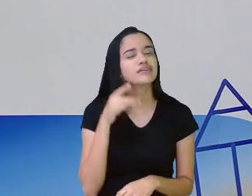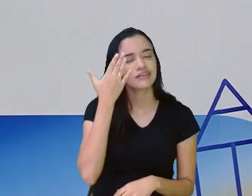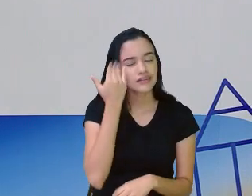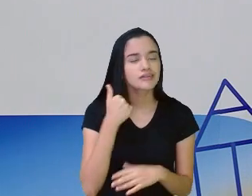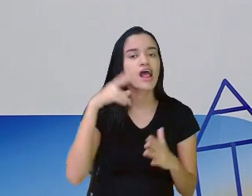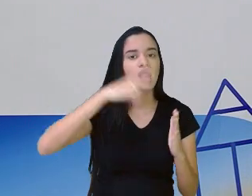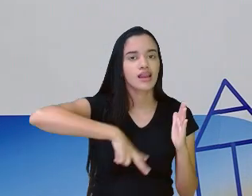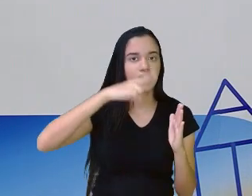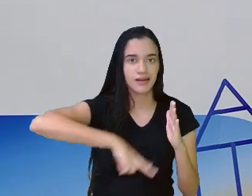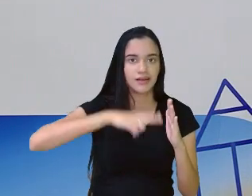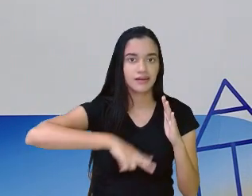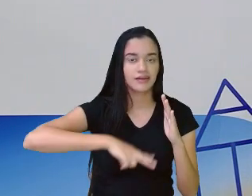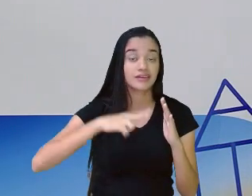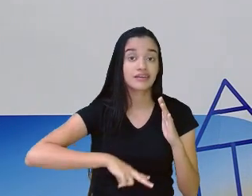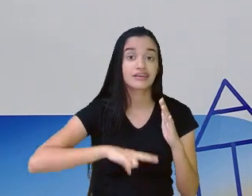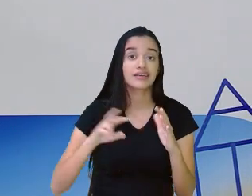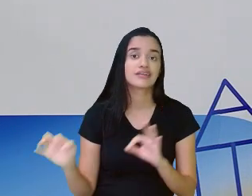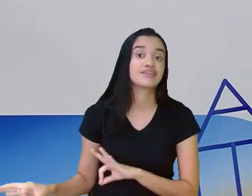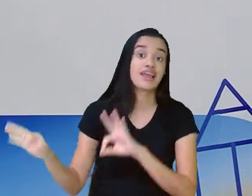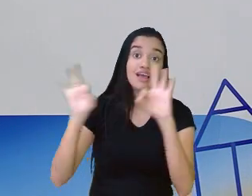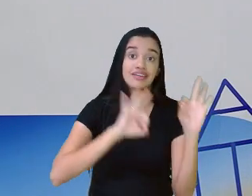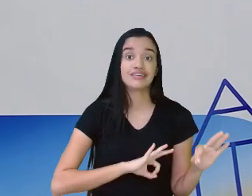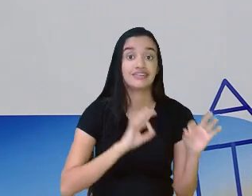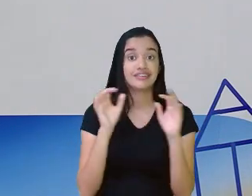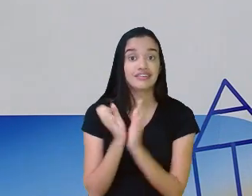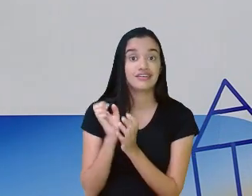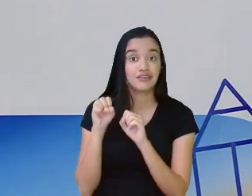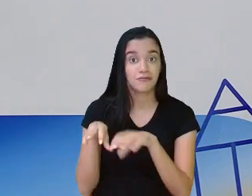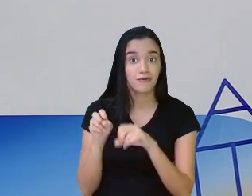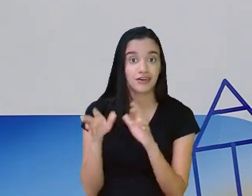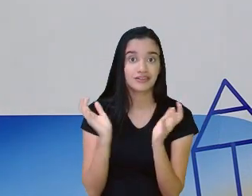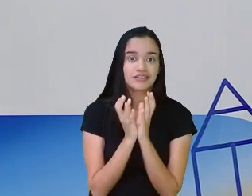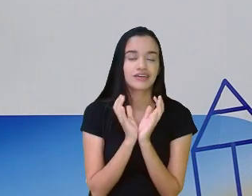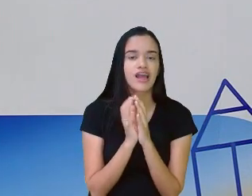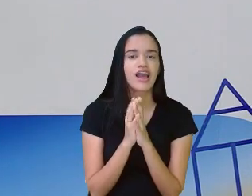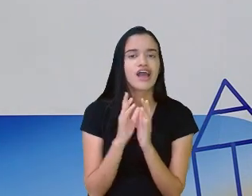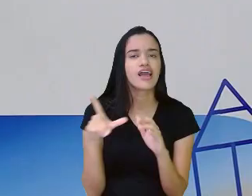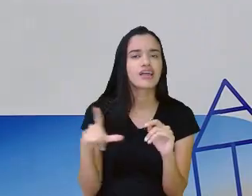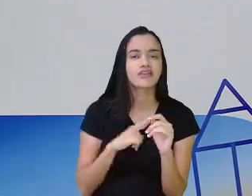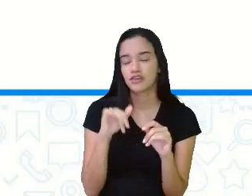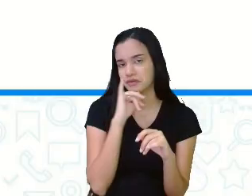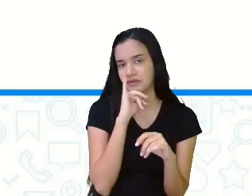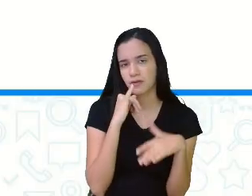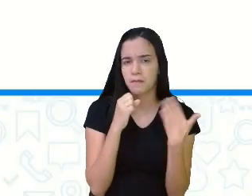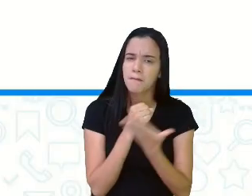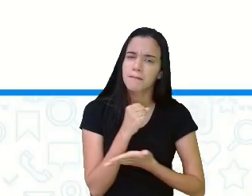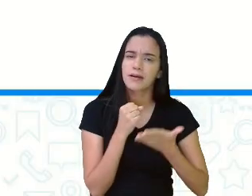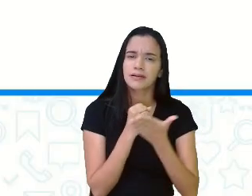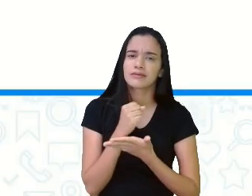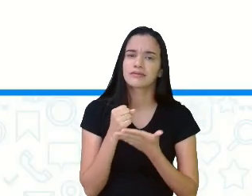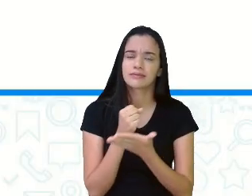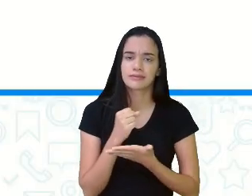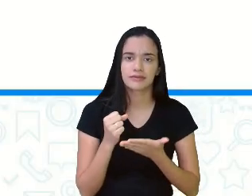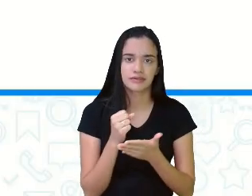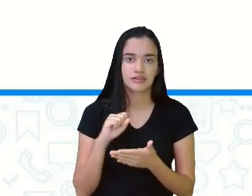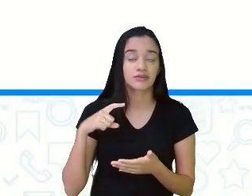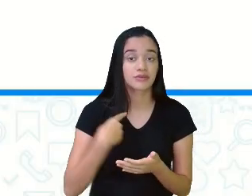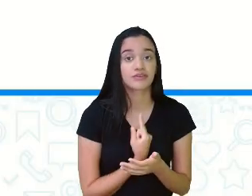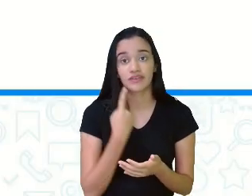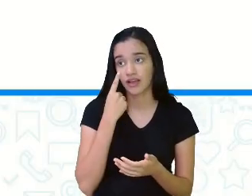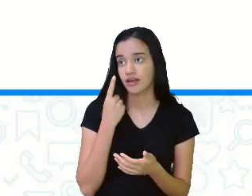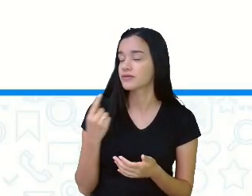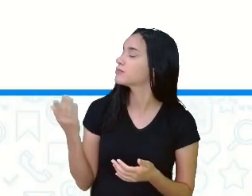Quinto ano, que assiste o Educa Recife, sabe ler fração. Eu tenho um exemplo básico do que a gente fez aqui,